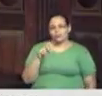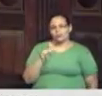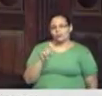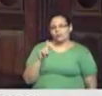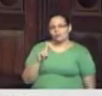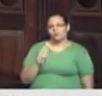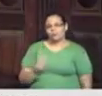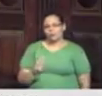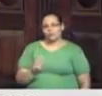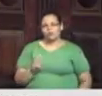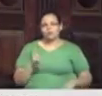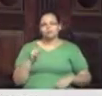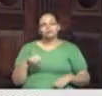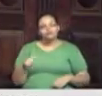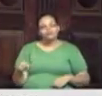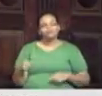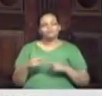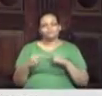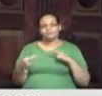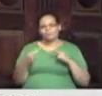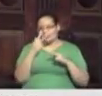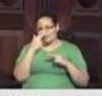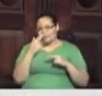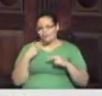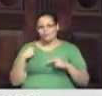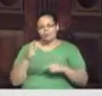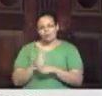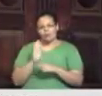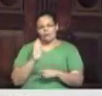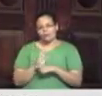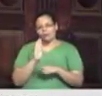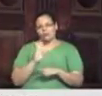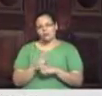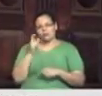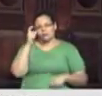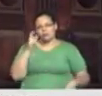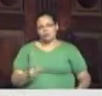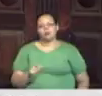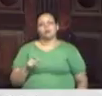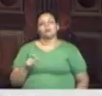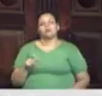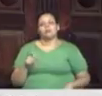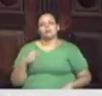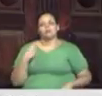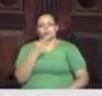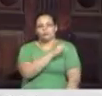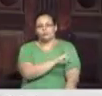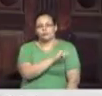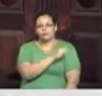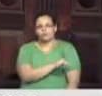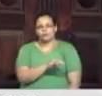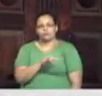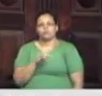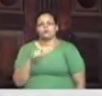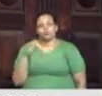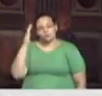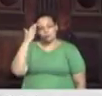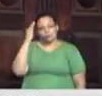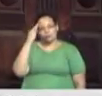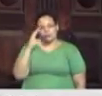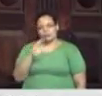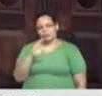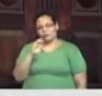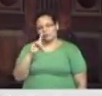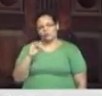essa corda, sermos a última barreira de defesa de interesses de cariocas e fluminenses nesse entendimento com a SEDAI.